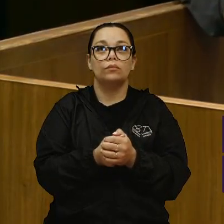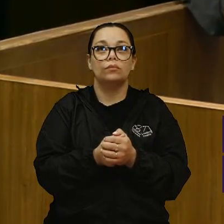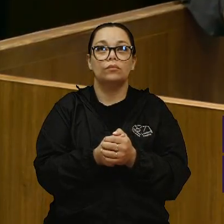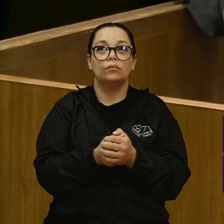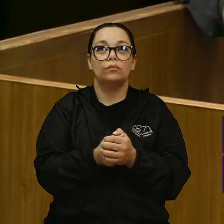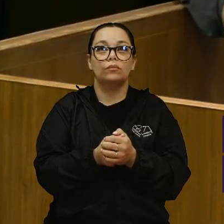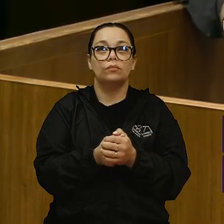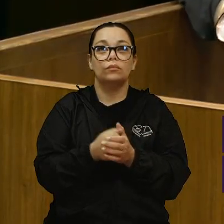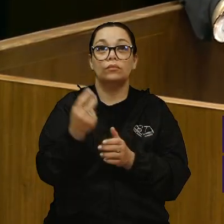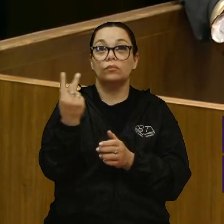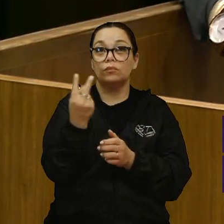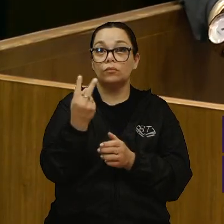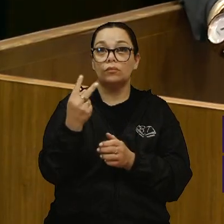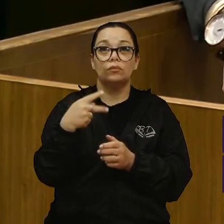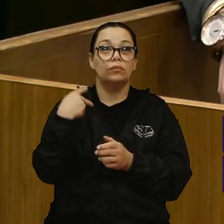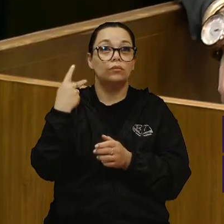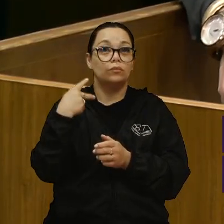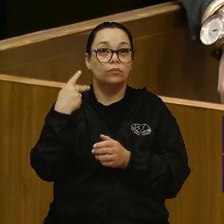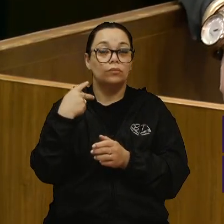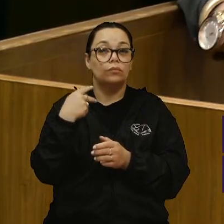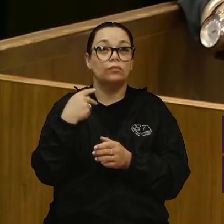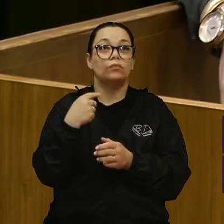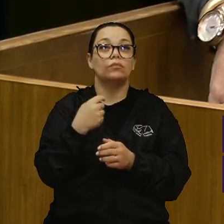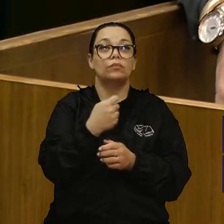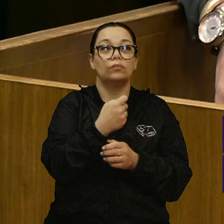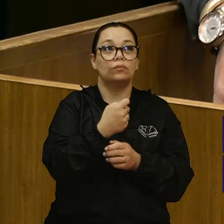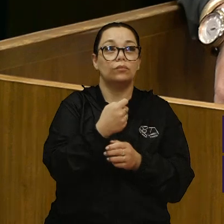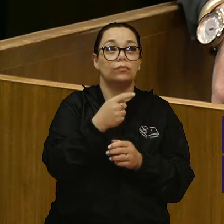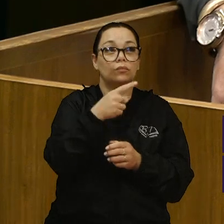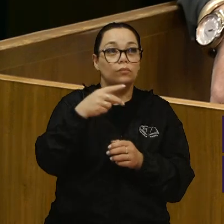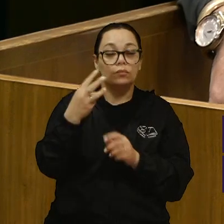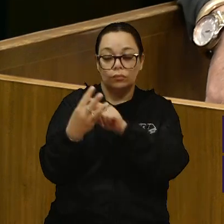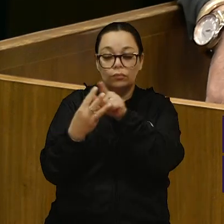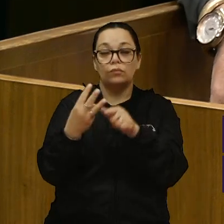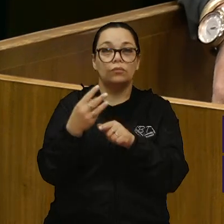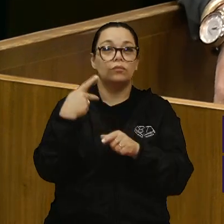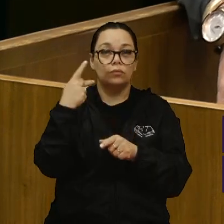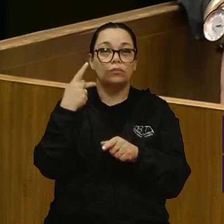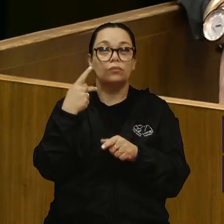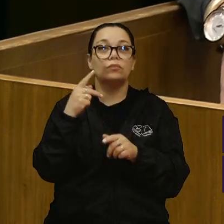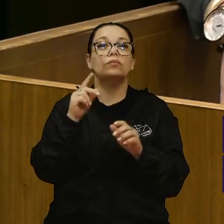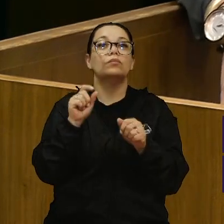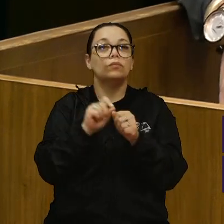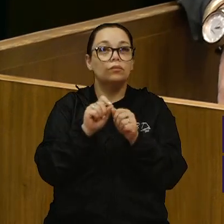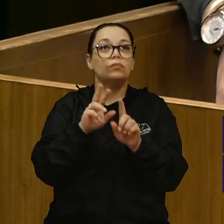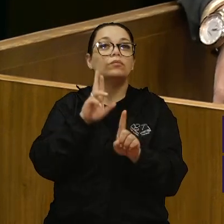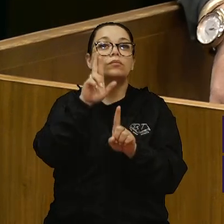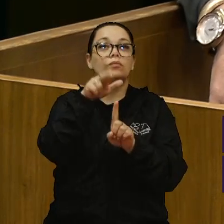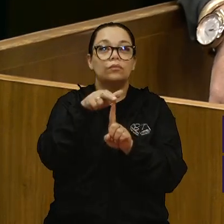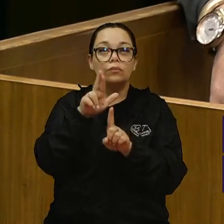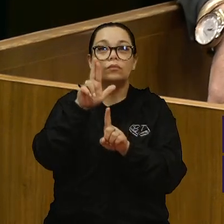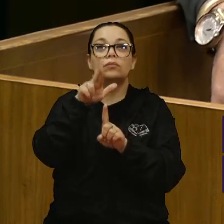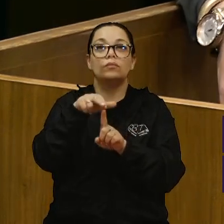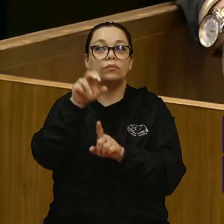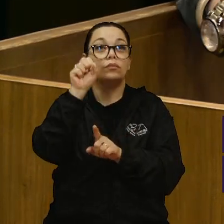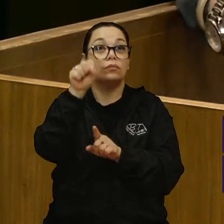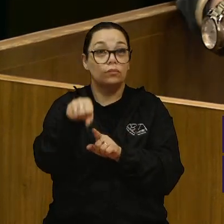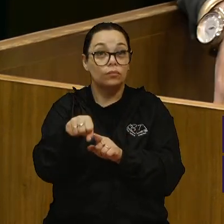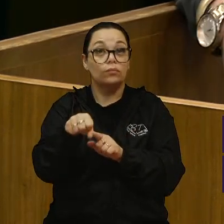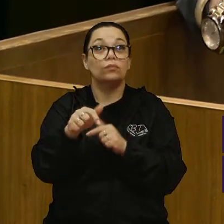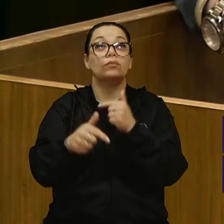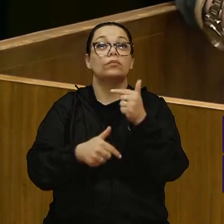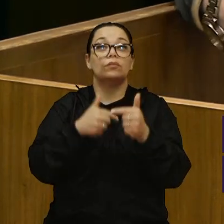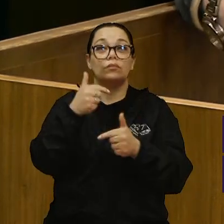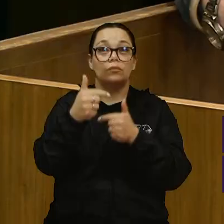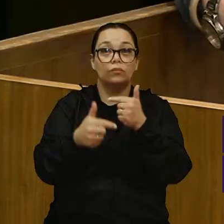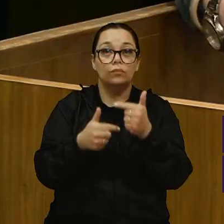as 2 vereadoras, mais o vereador Libardi, que estão na mesa, fizeram muita referência ao